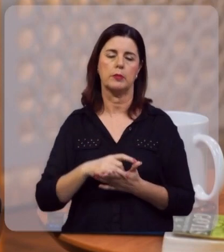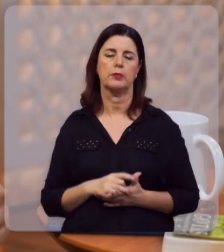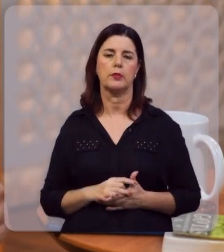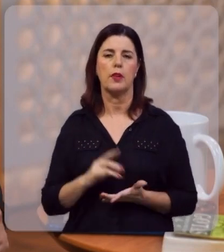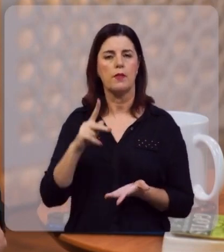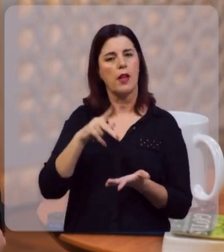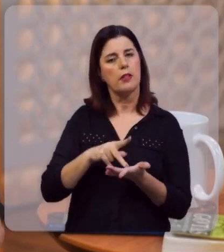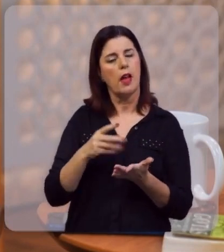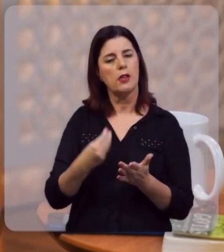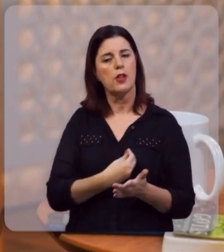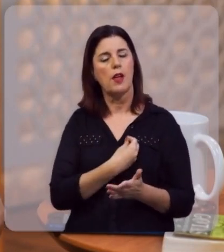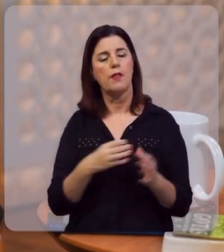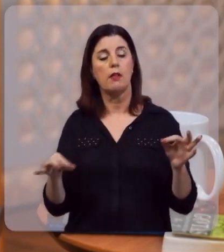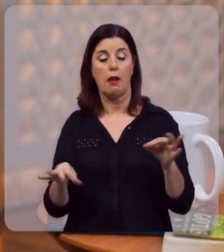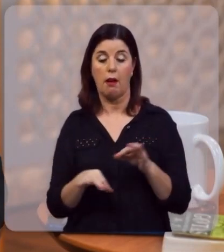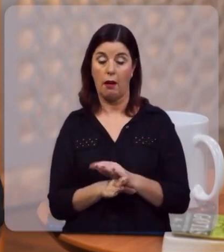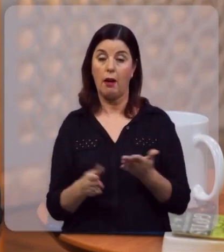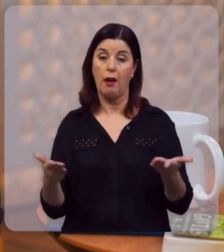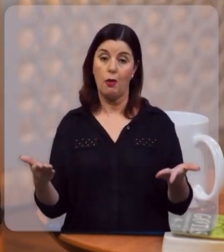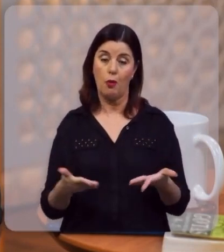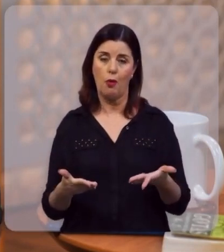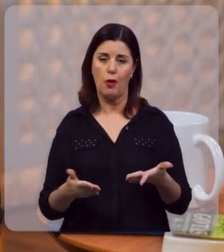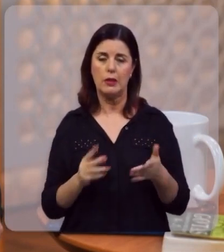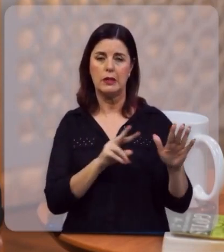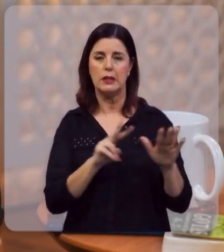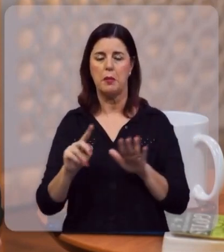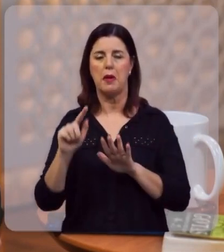@IPBOficial. O Verdade e Vida vai ficando por aqui,